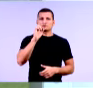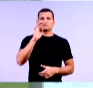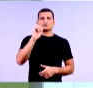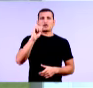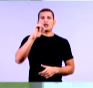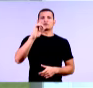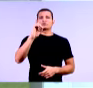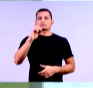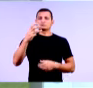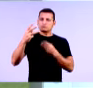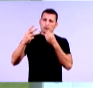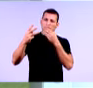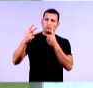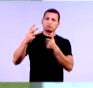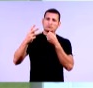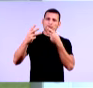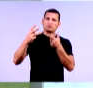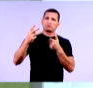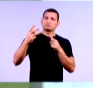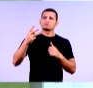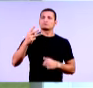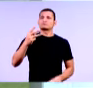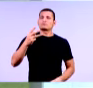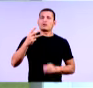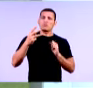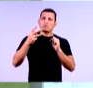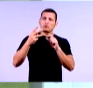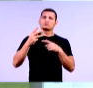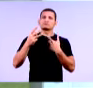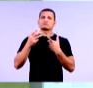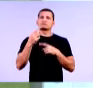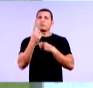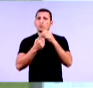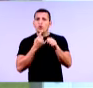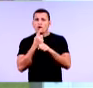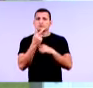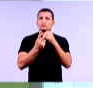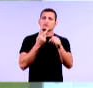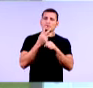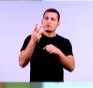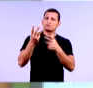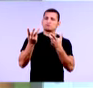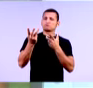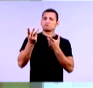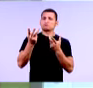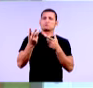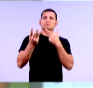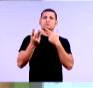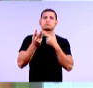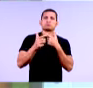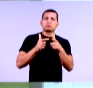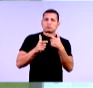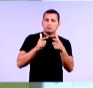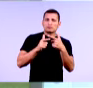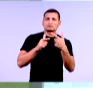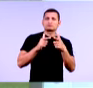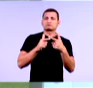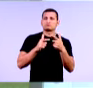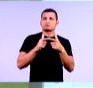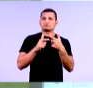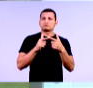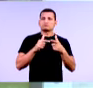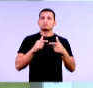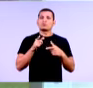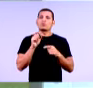ele está funcionando. Mas pode acontecer daqui a 1 ano, 2 anos, que esse pincel pare de funcionar. Então o estado dele, o que